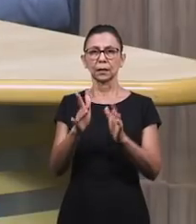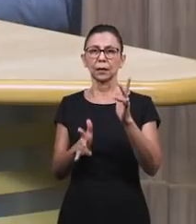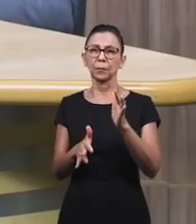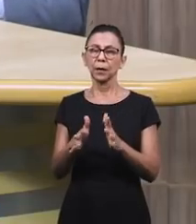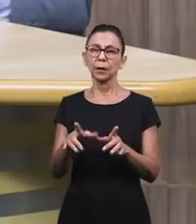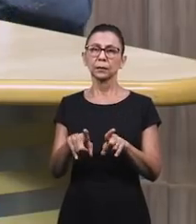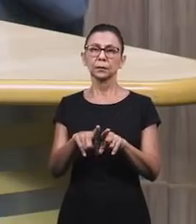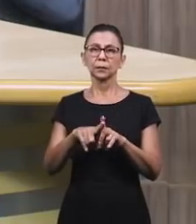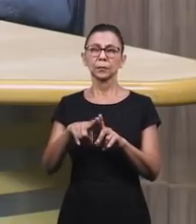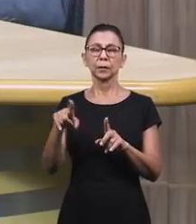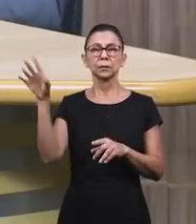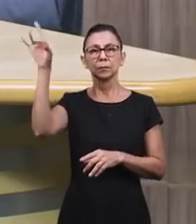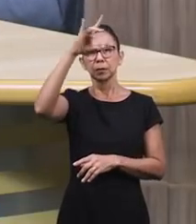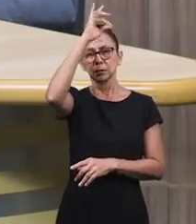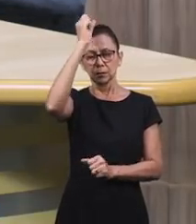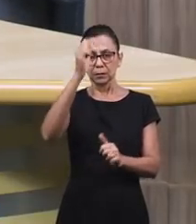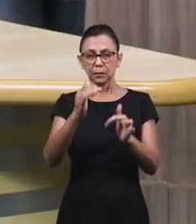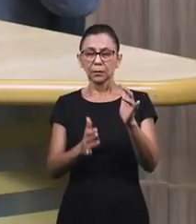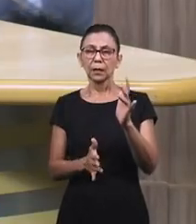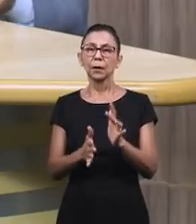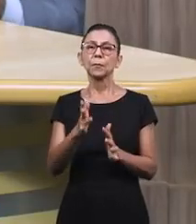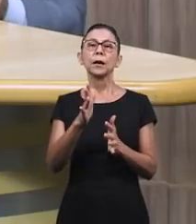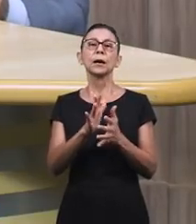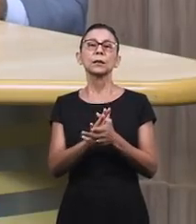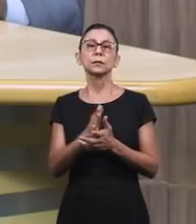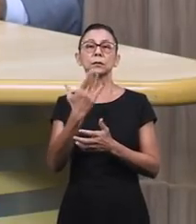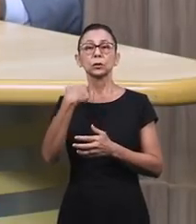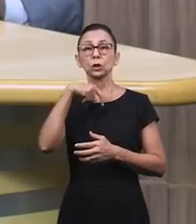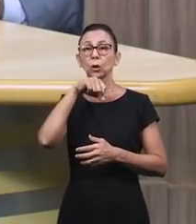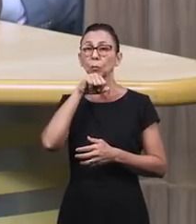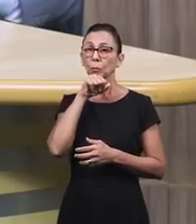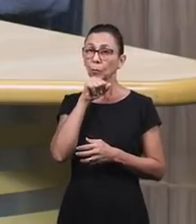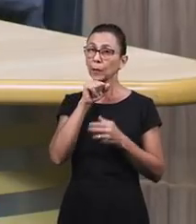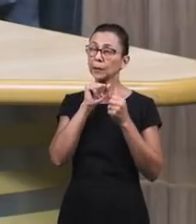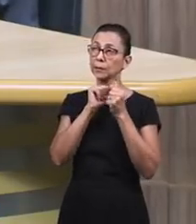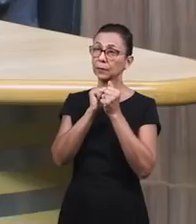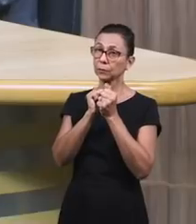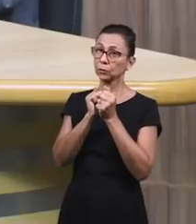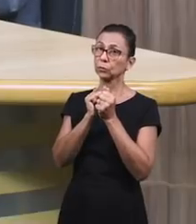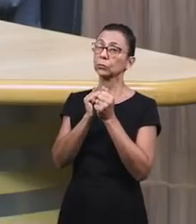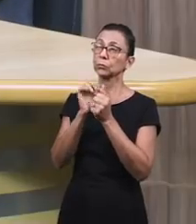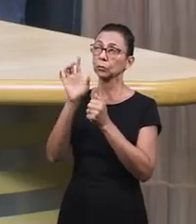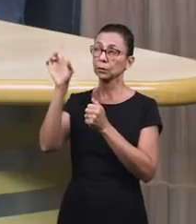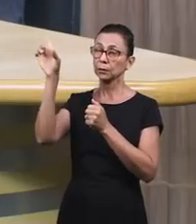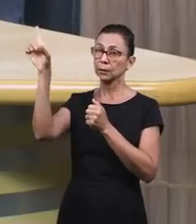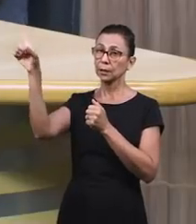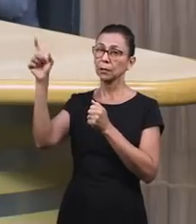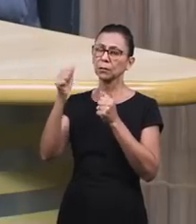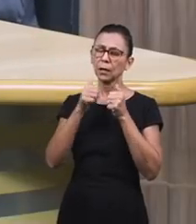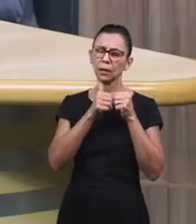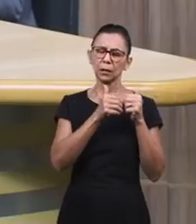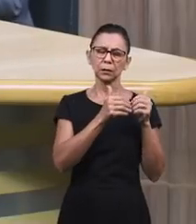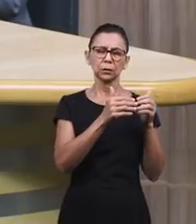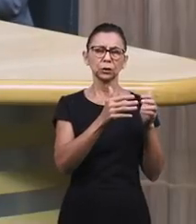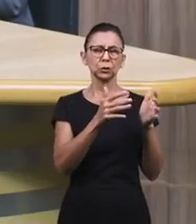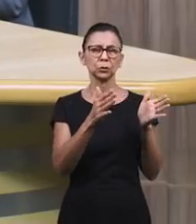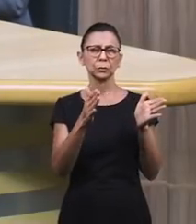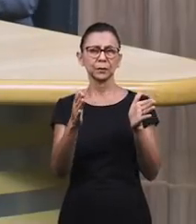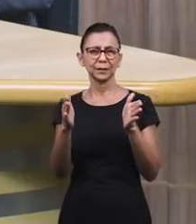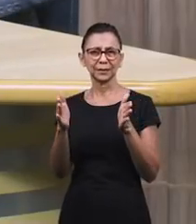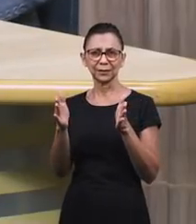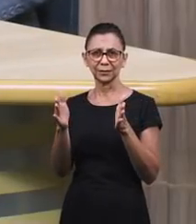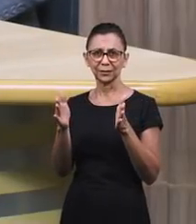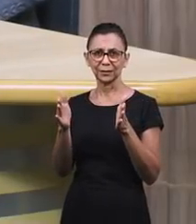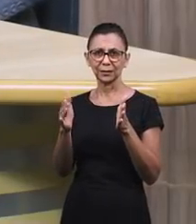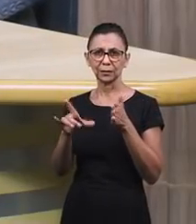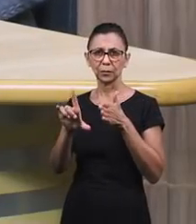igreja primitiva, o Pai estava ali também, como estava desde o princípio, como Jesus mostrou, e ali estava a presença dele. E